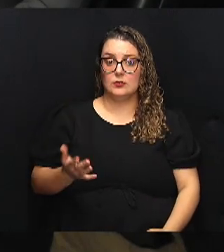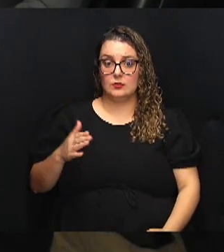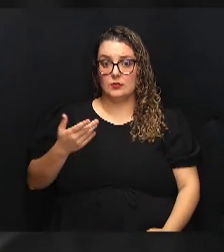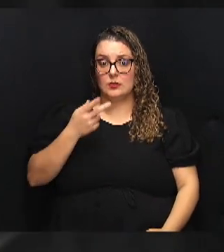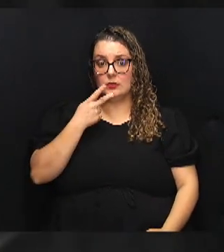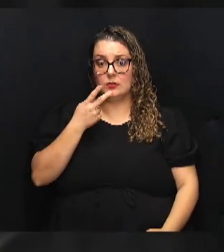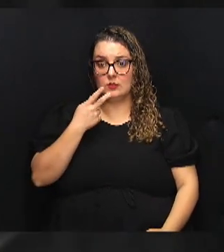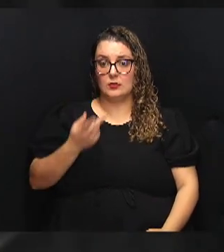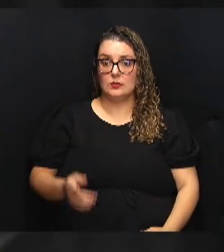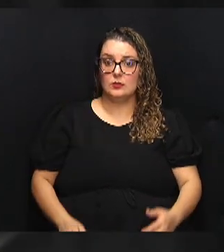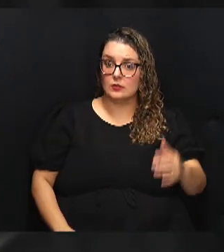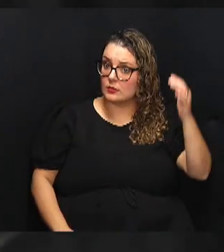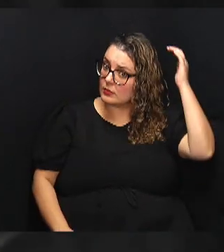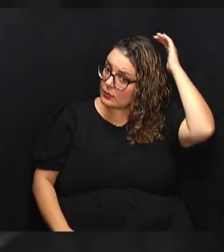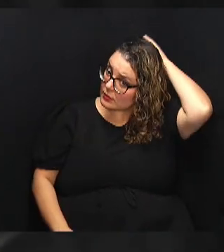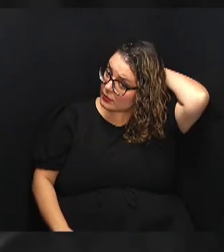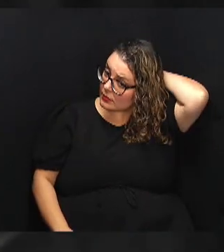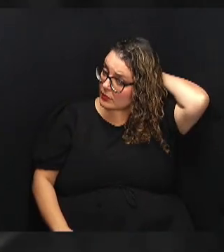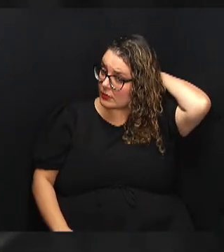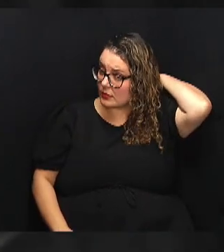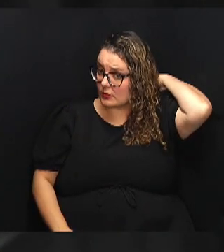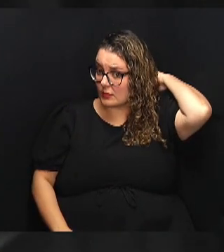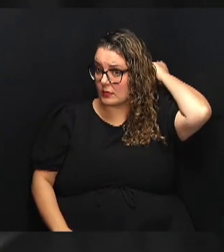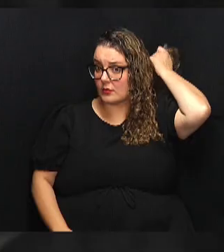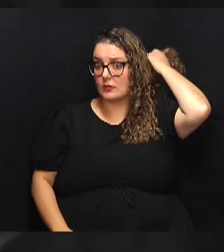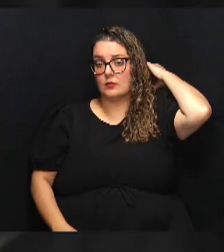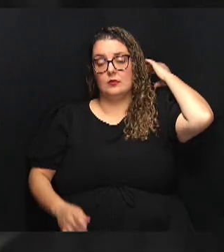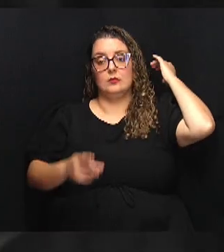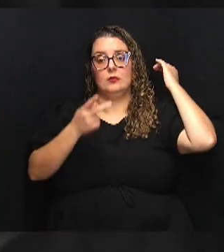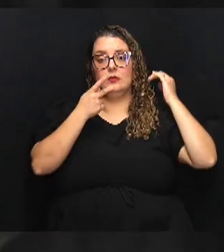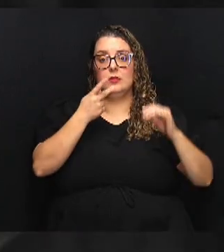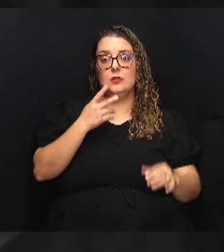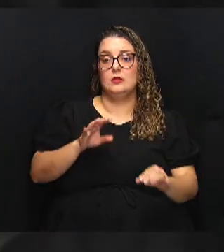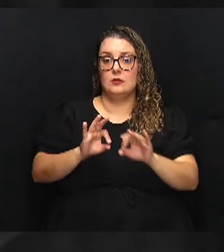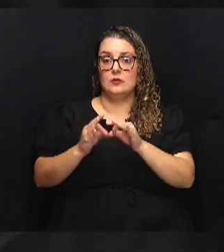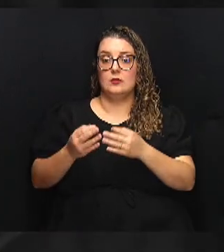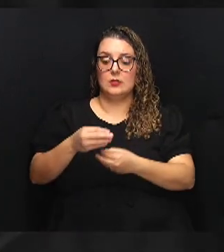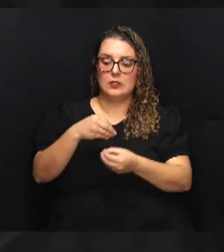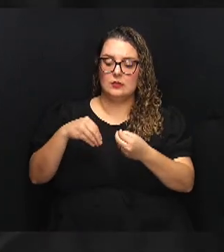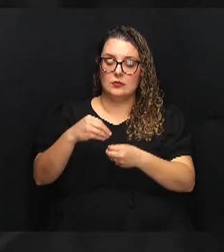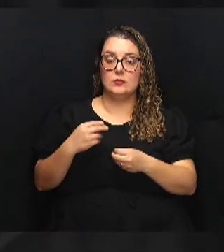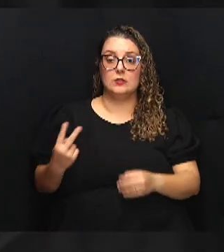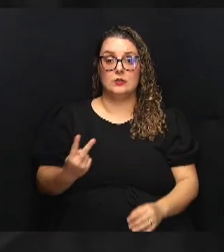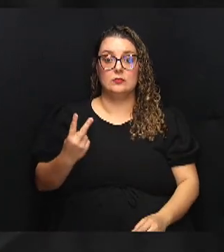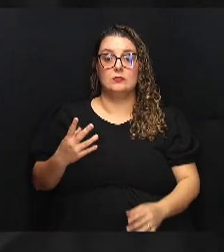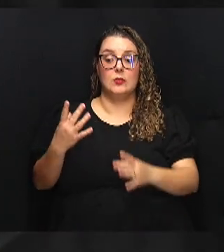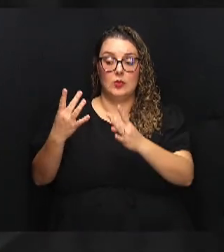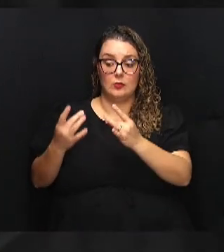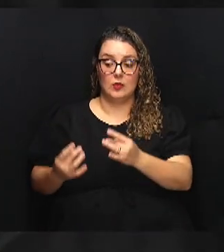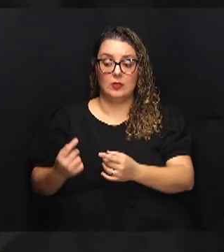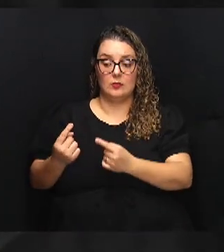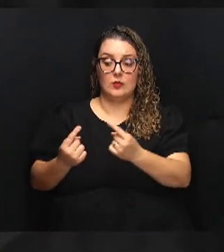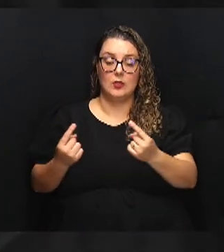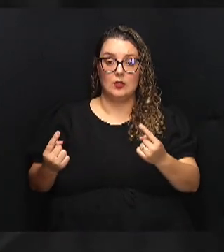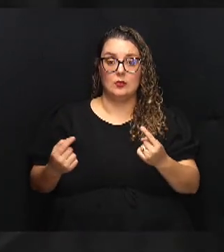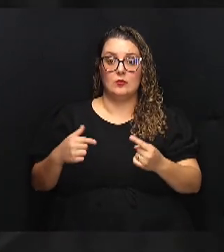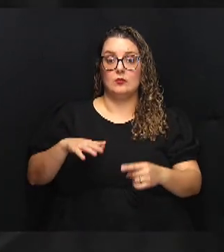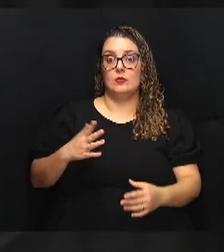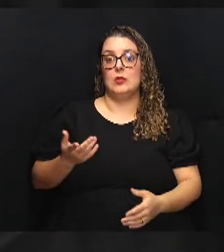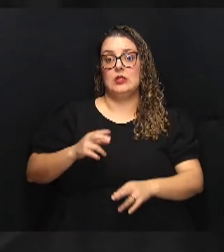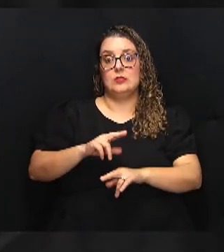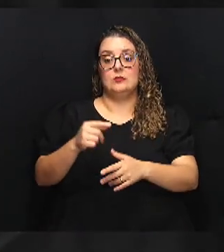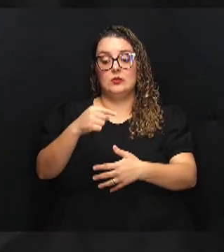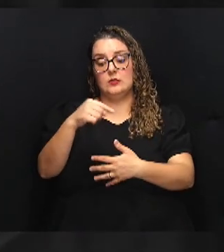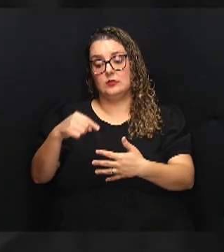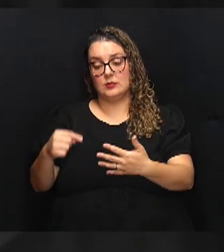fala da família, você envolve todos esses valores e você pode ir aprofundando, né, cada vez mais em várias